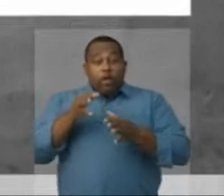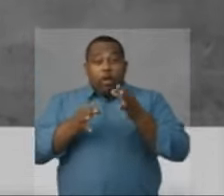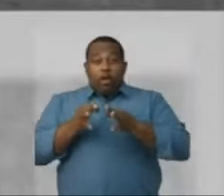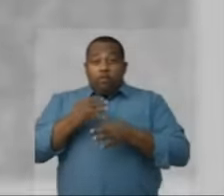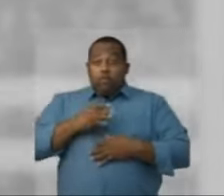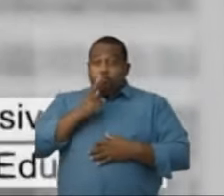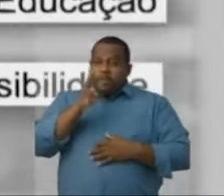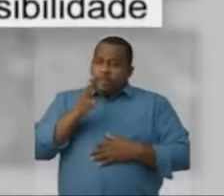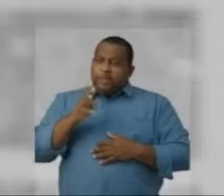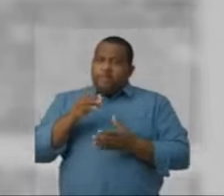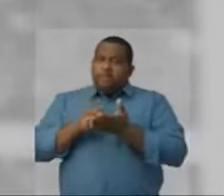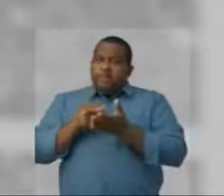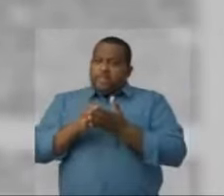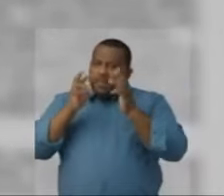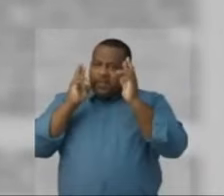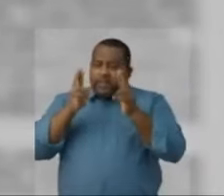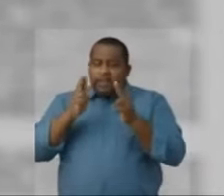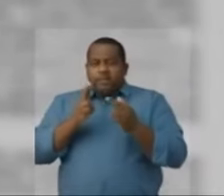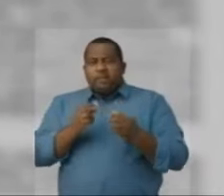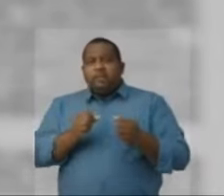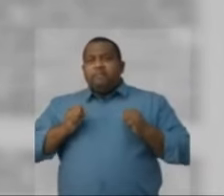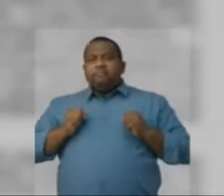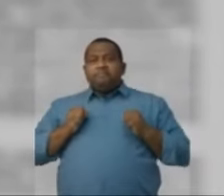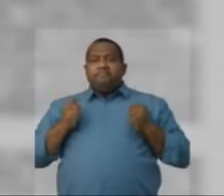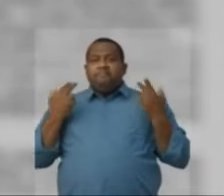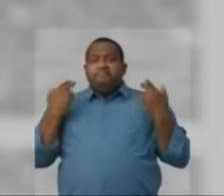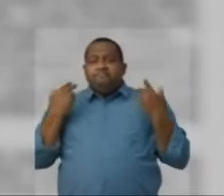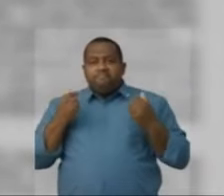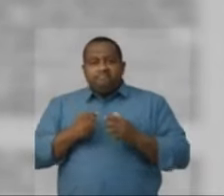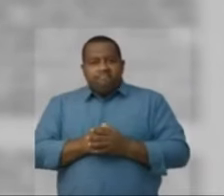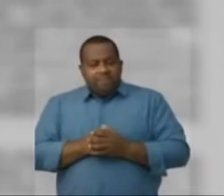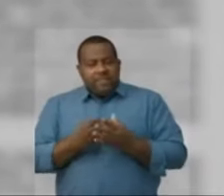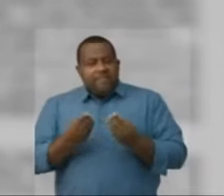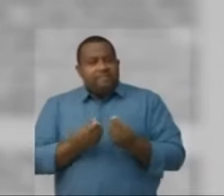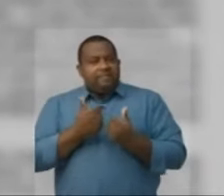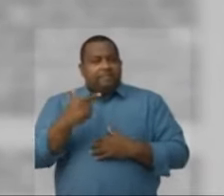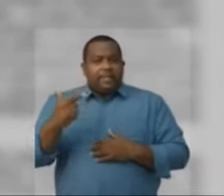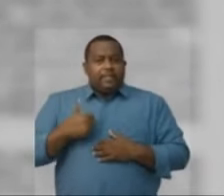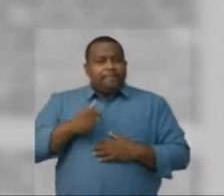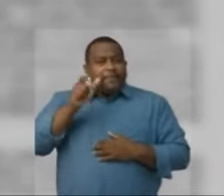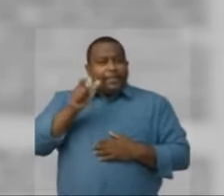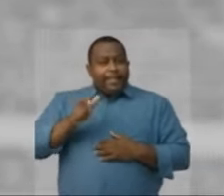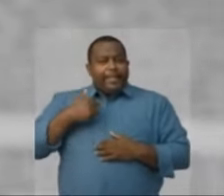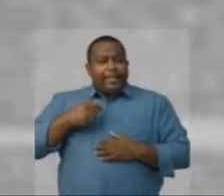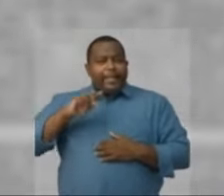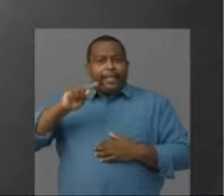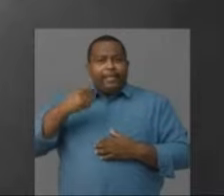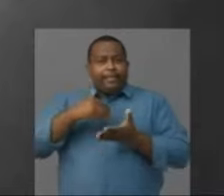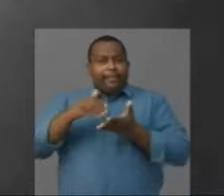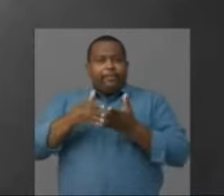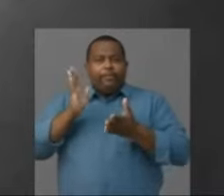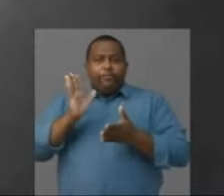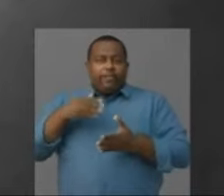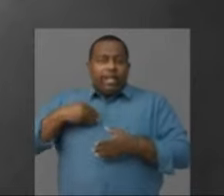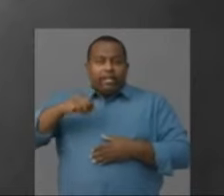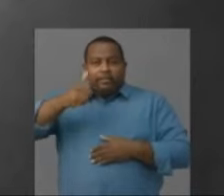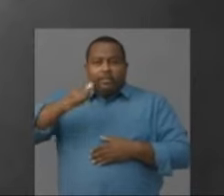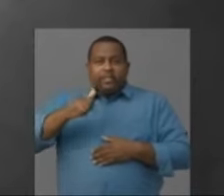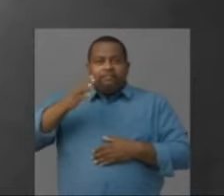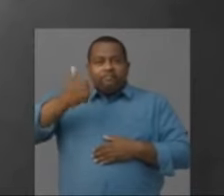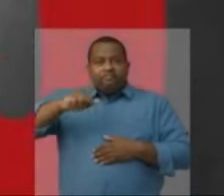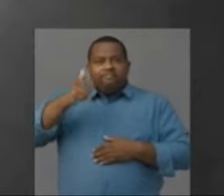chamou a atitude de Jerônimo de negligente, omissa e insensível. É, como gestor, Jerônimo já foi